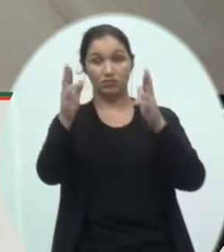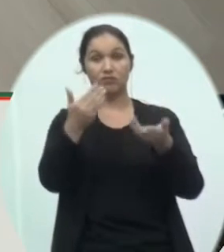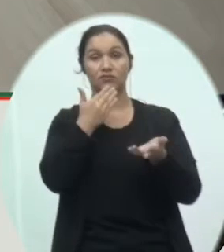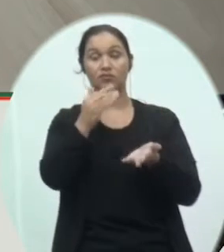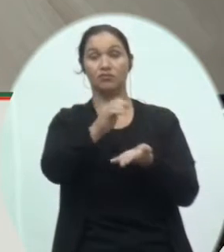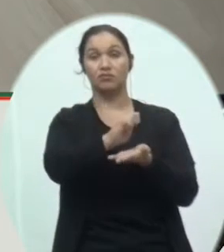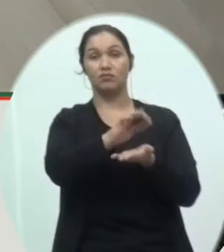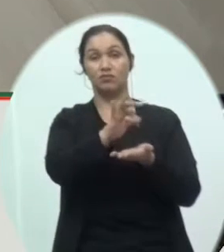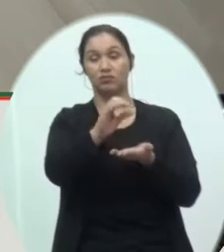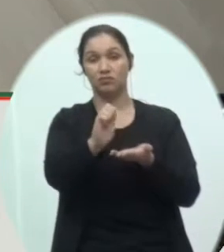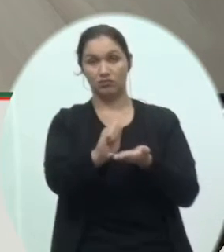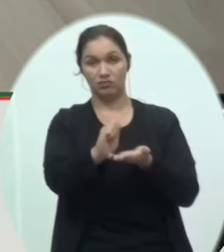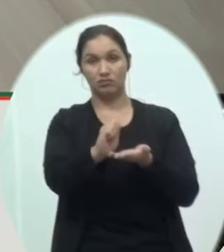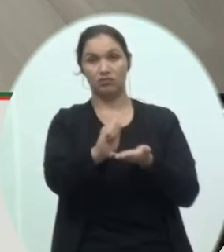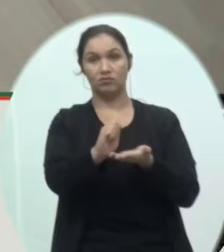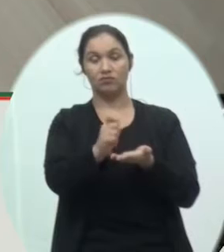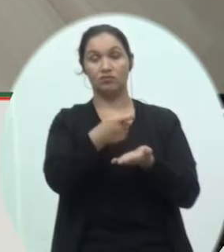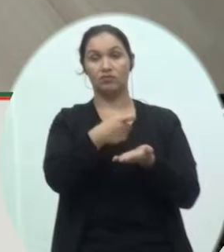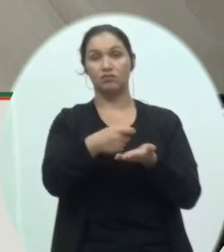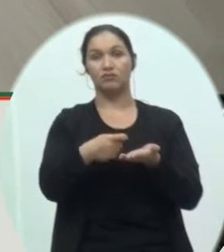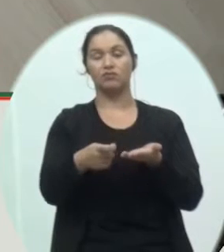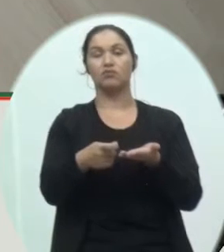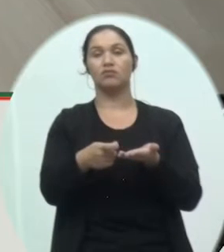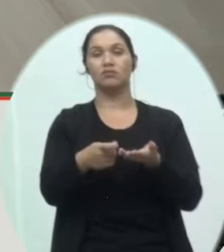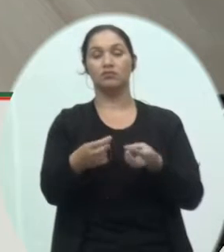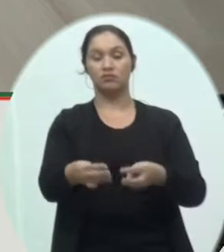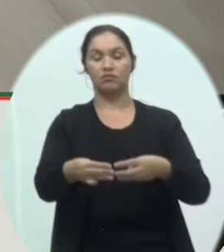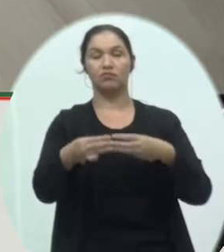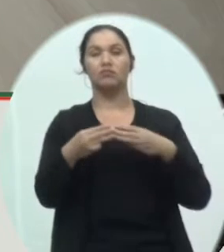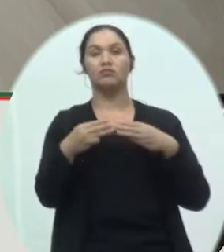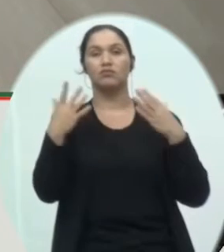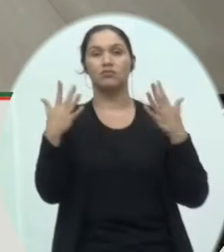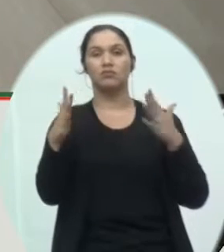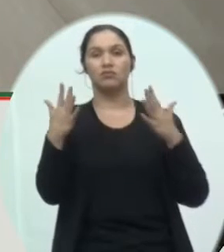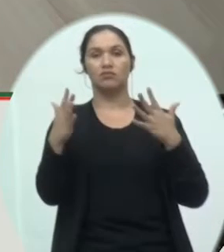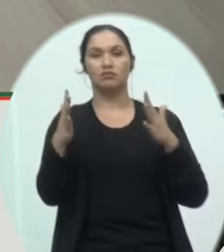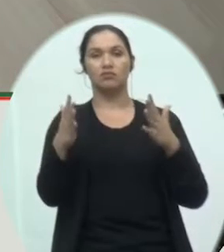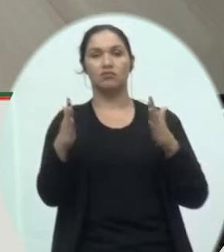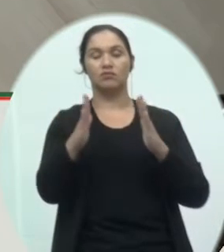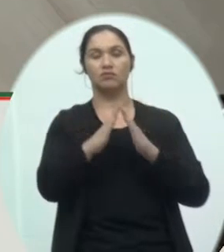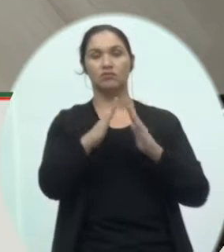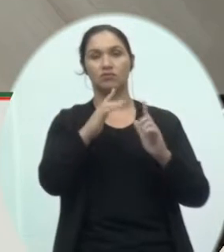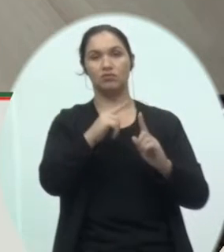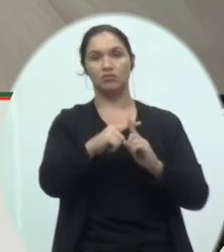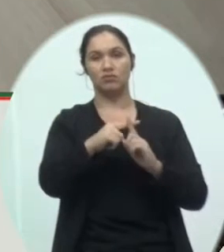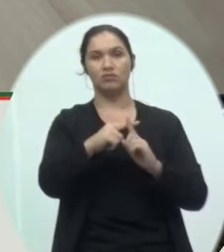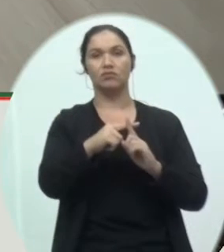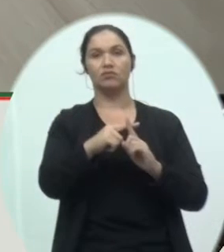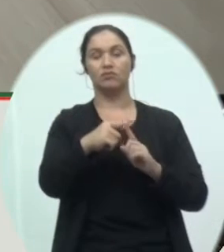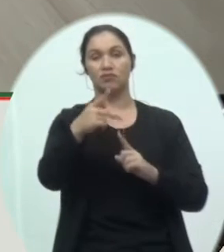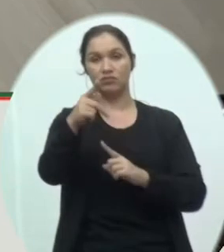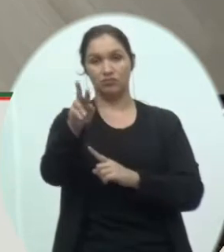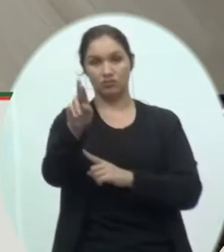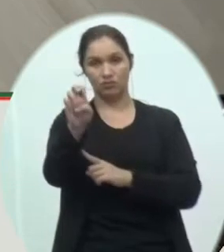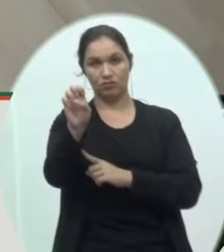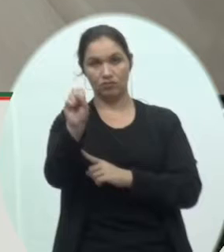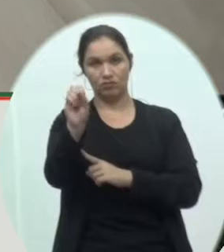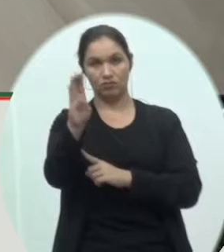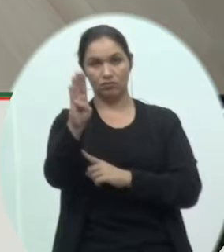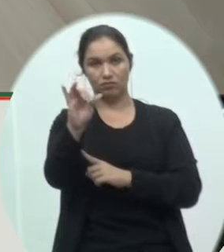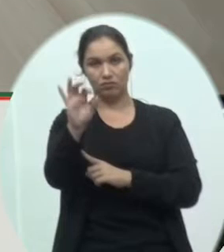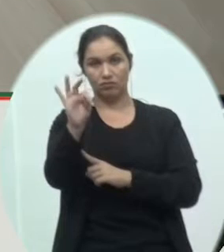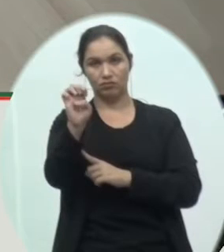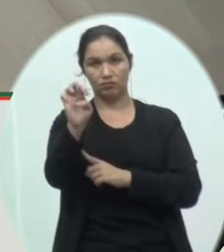fique constando na ata desta sessão legislativa moção de aplauso à Igreja Presbiterânea de Criciúma com os nossos